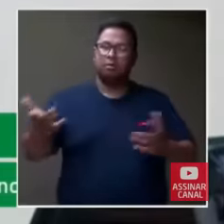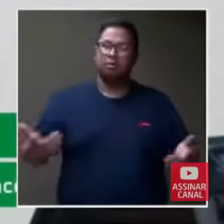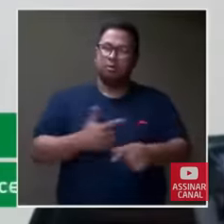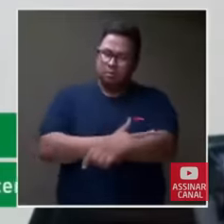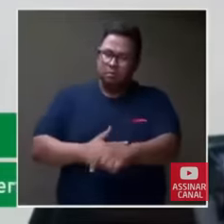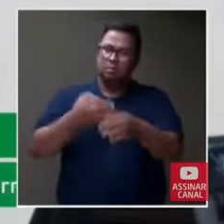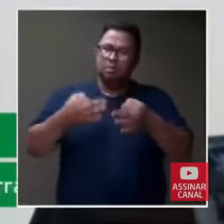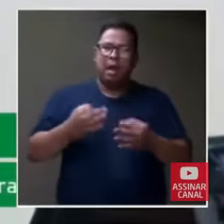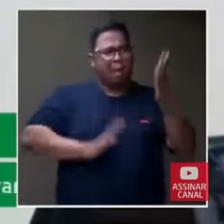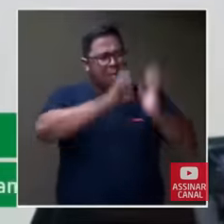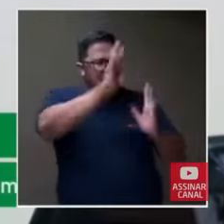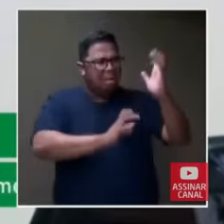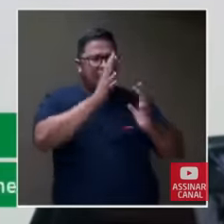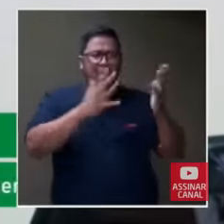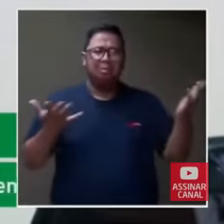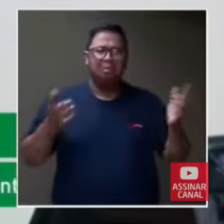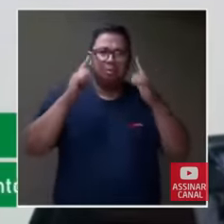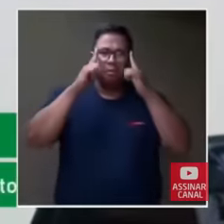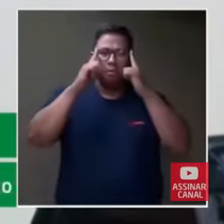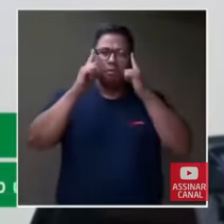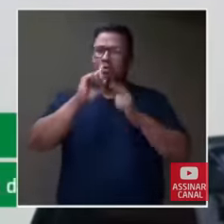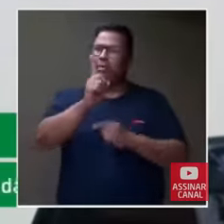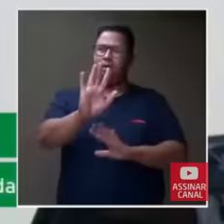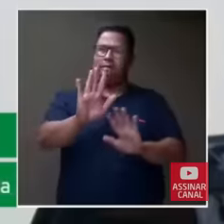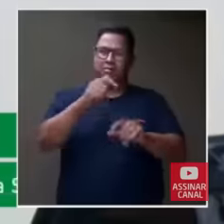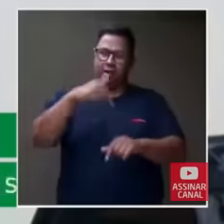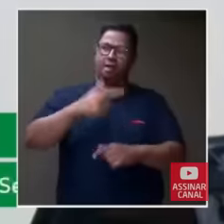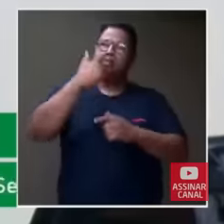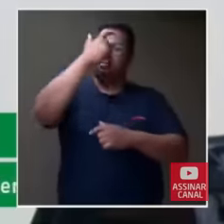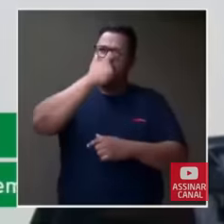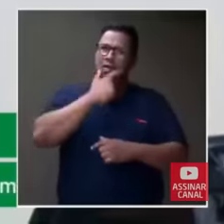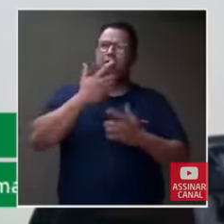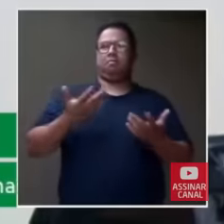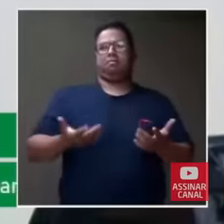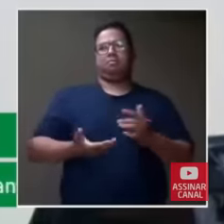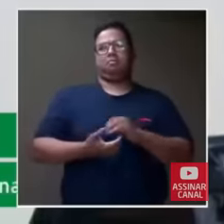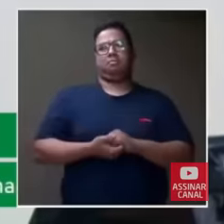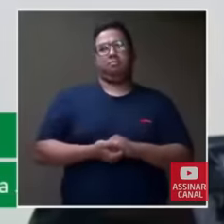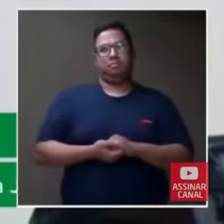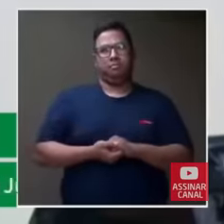Bate-boca de rua, de menino, de... Não é, não. Isso aqui é coisa séria.